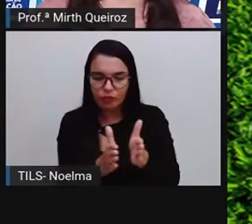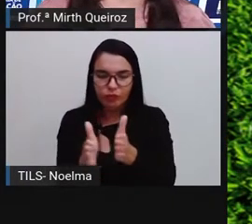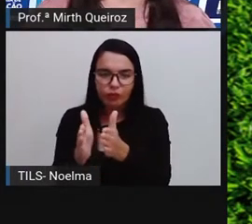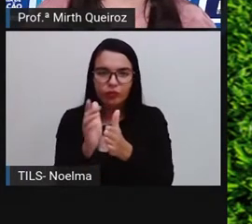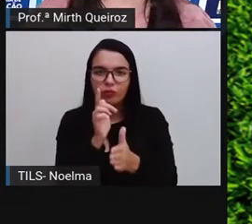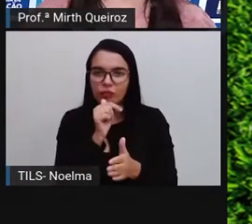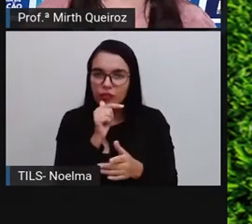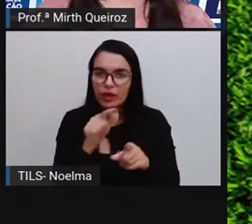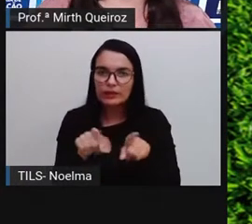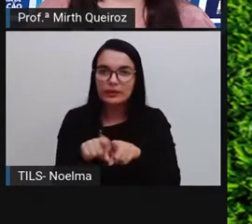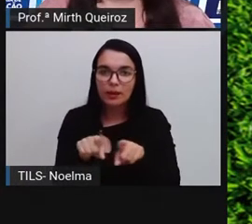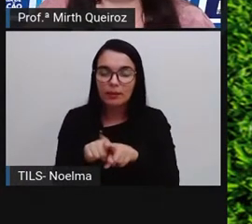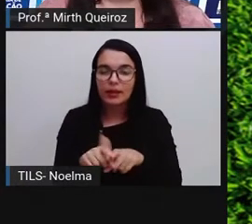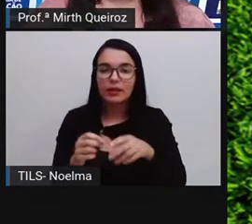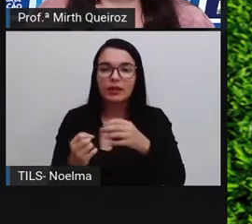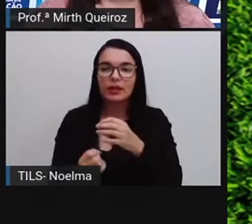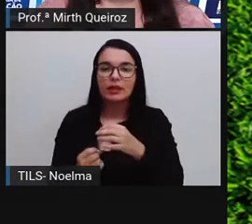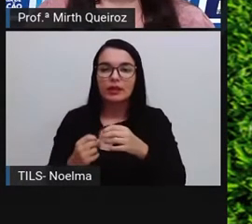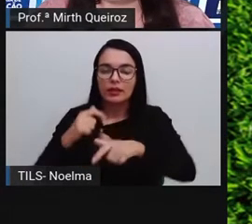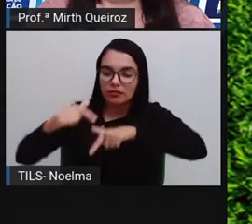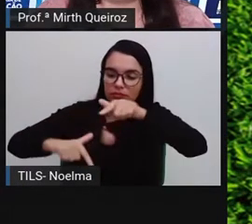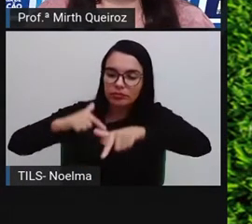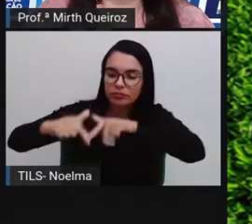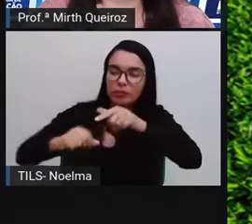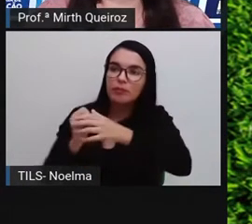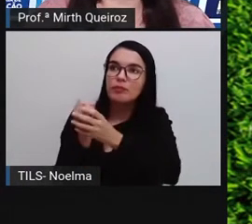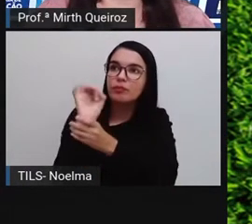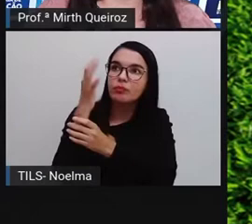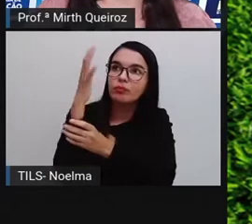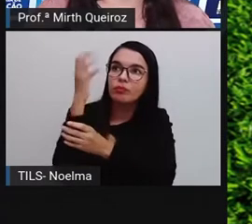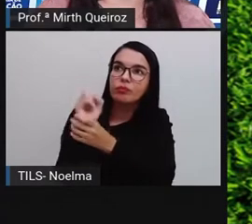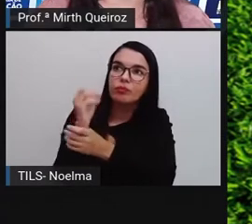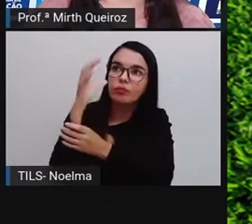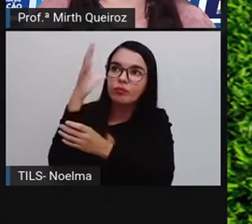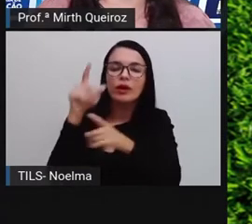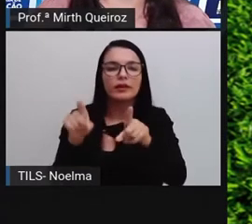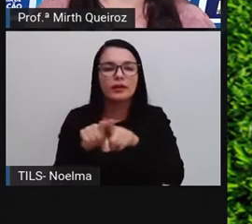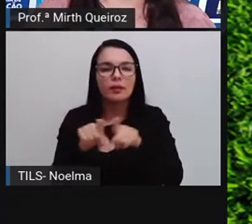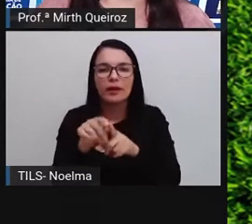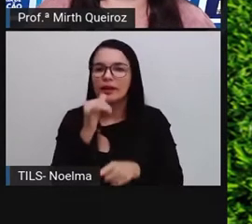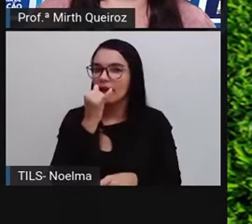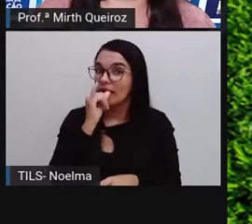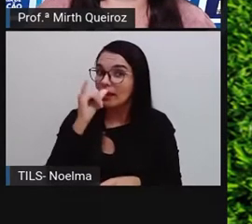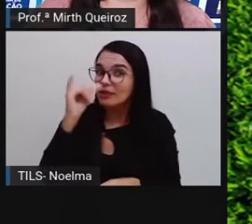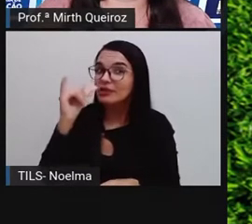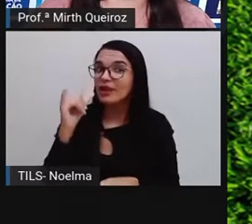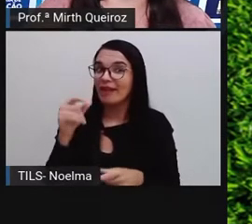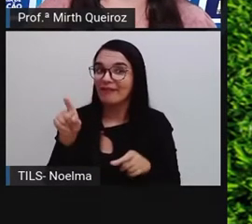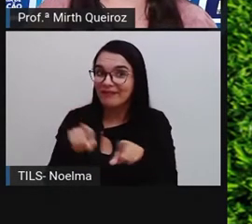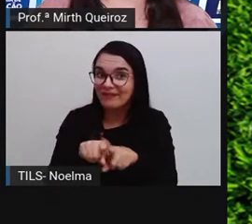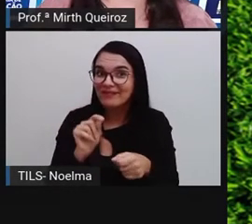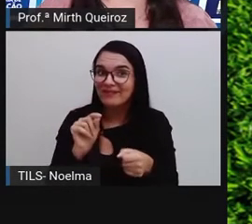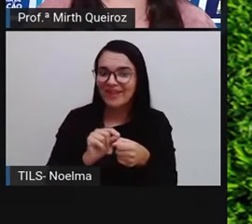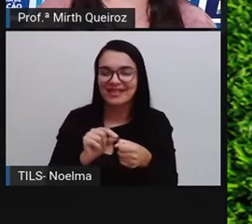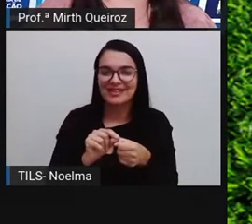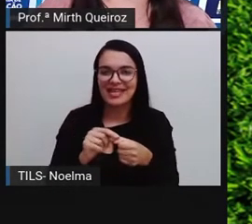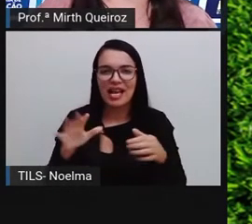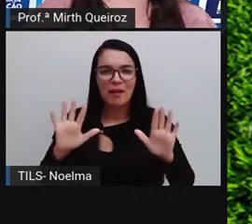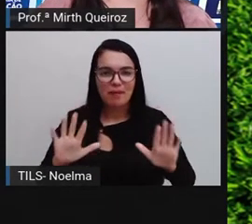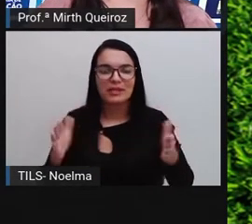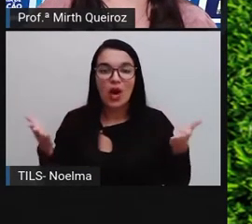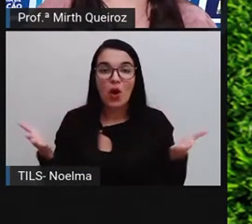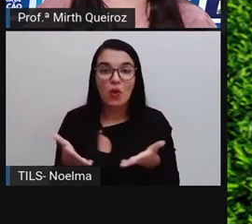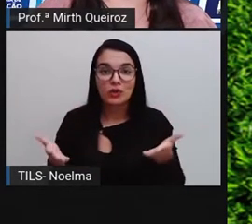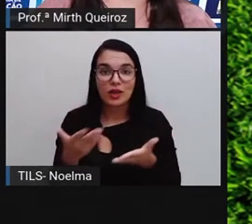máquinas de vapor além também de ser utilizada na produção da energia elétrica certo só que